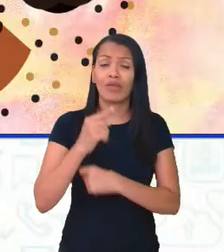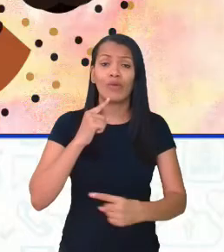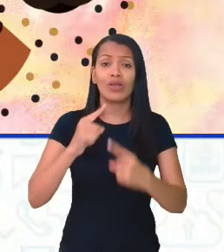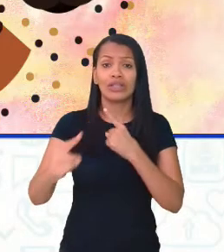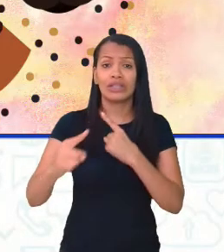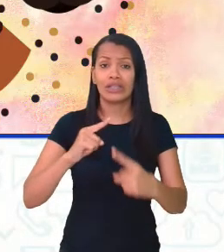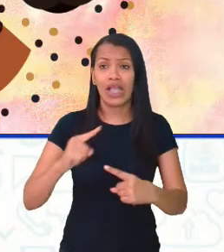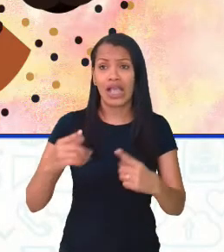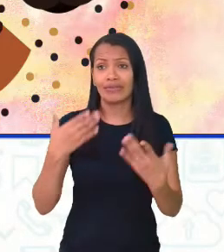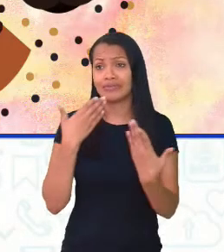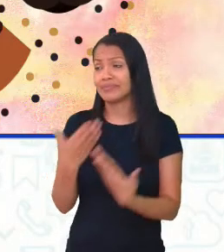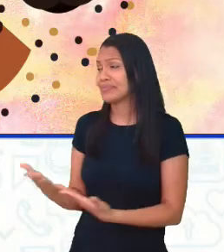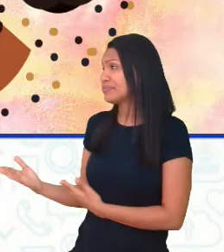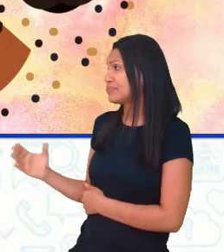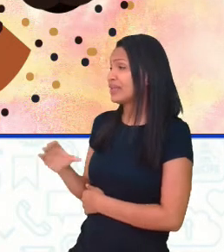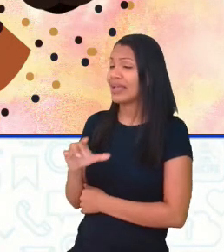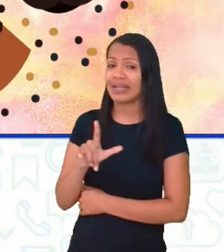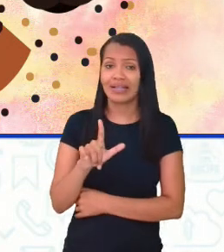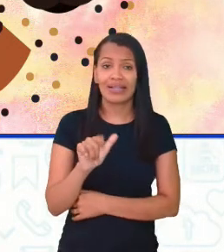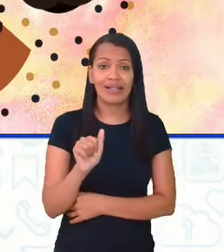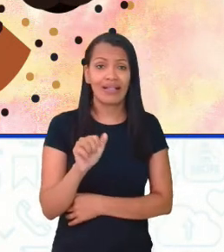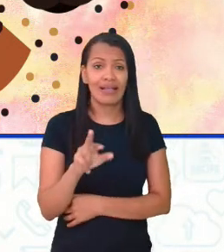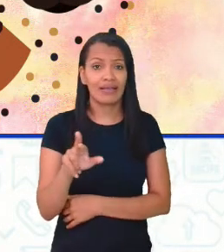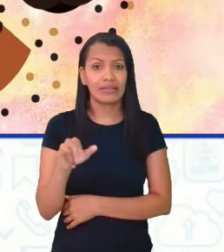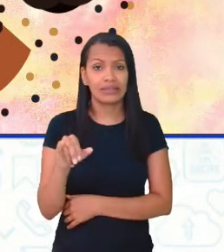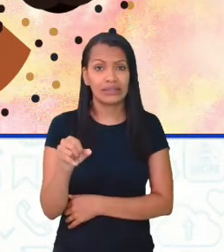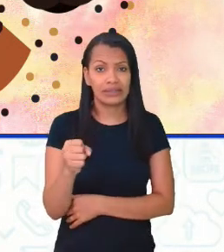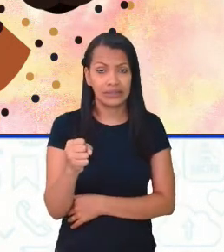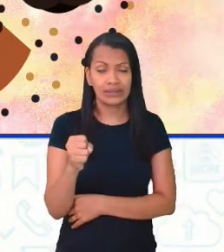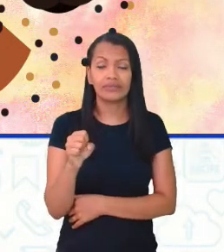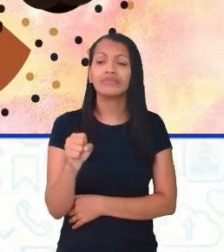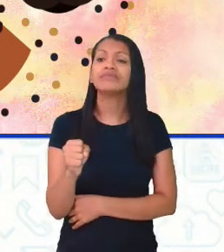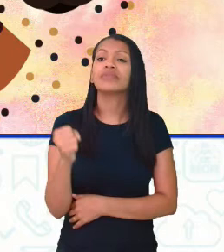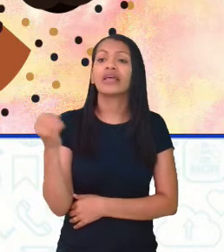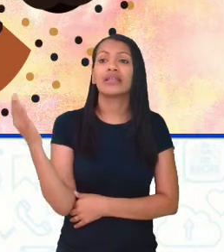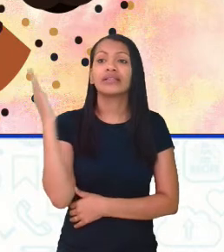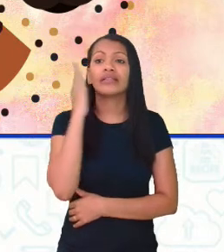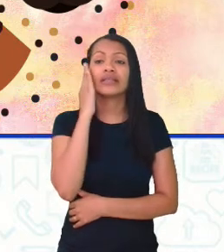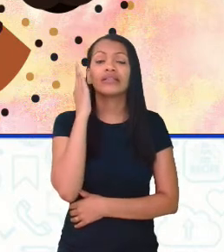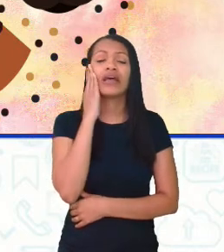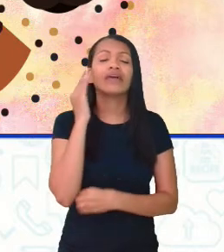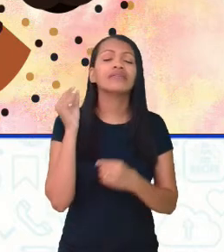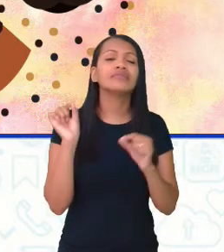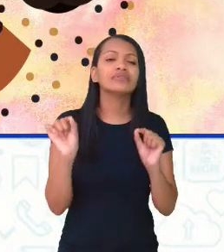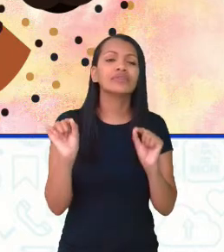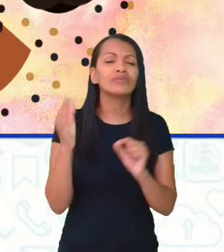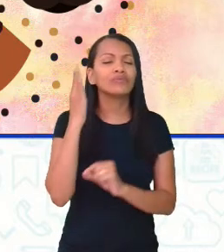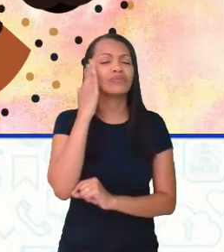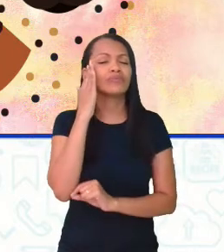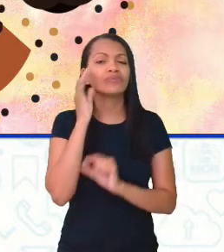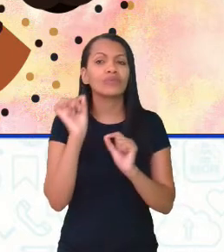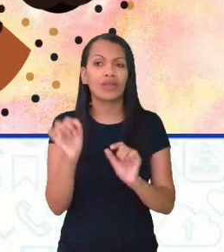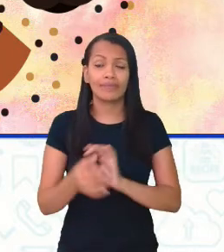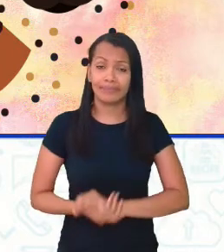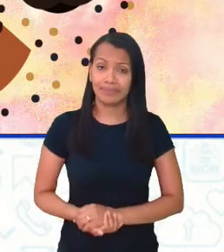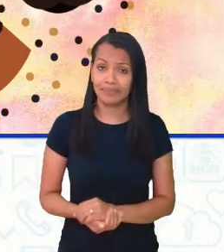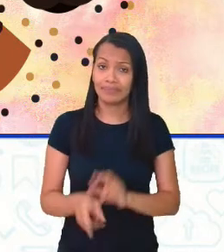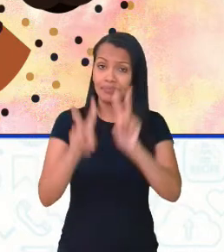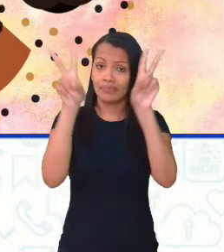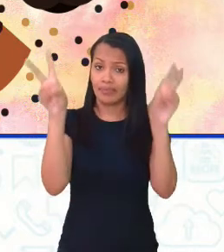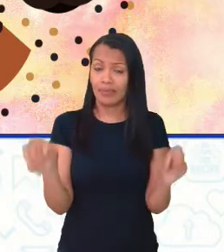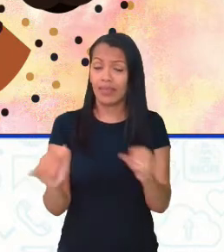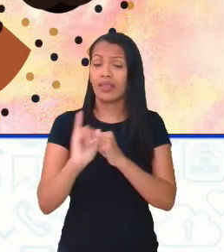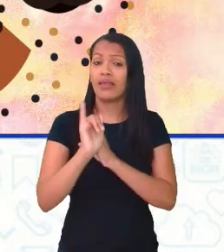de Clarice. E a gente vai ler e tentar entender do que ela fala, tá? Bora lá. O título é Um Diálogo. Quando